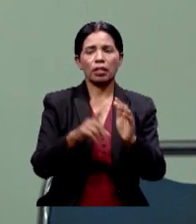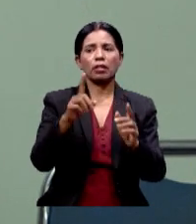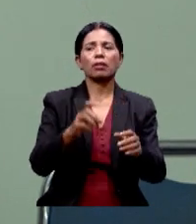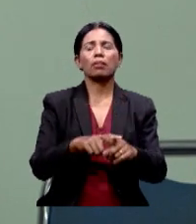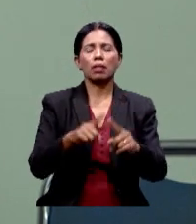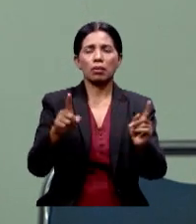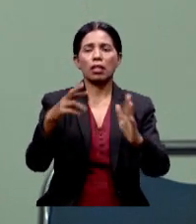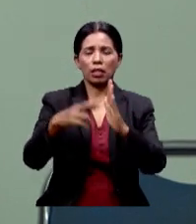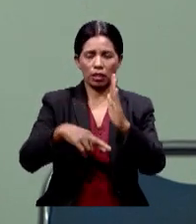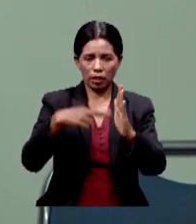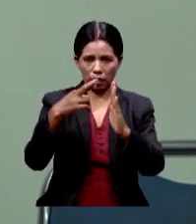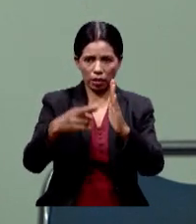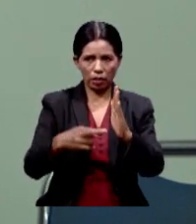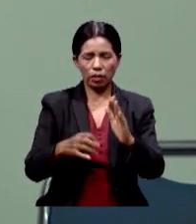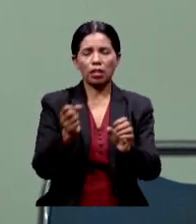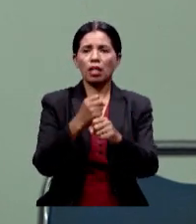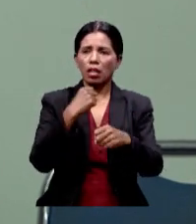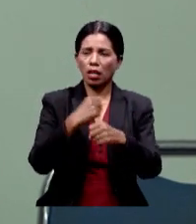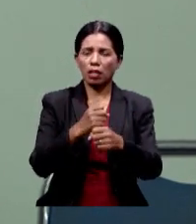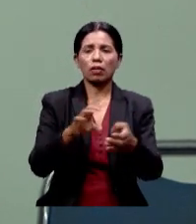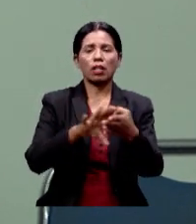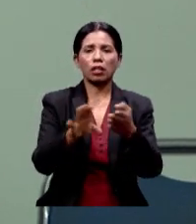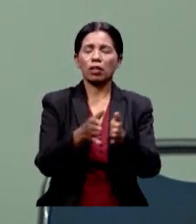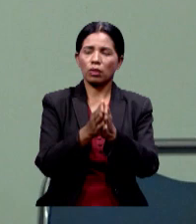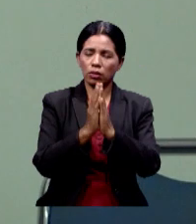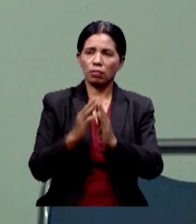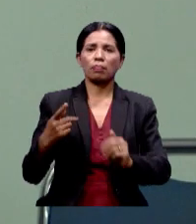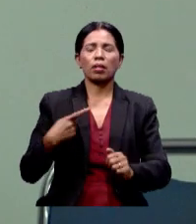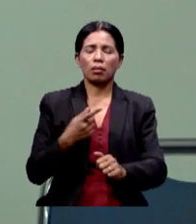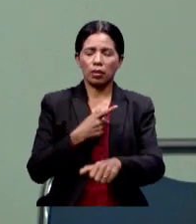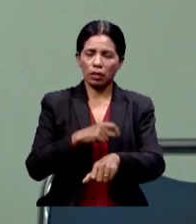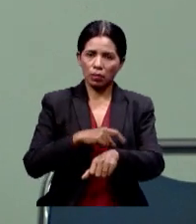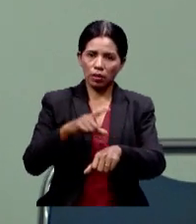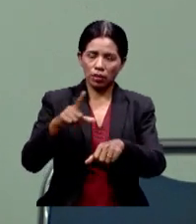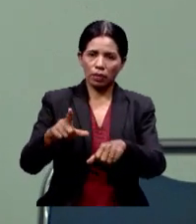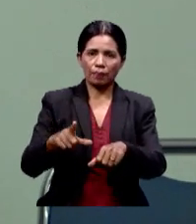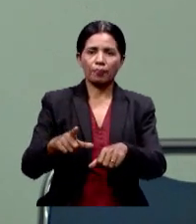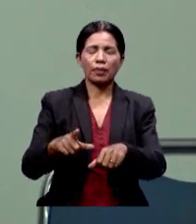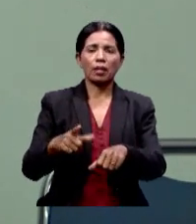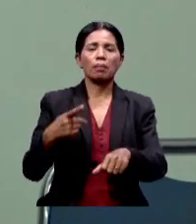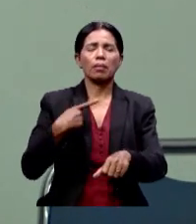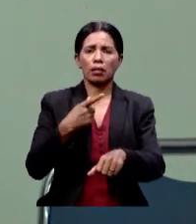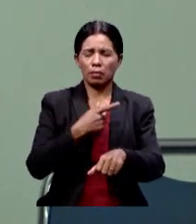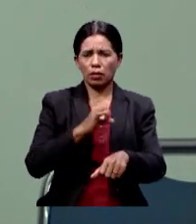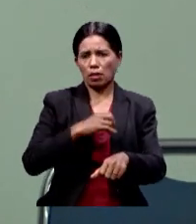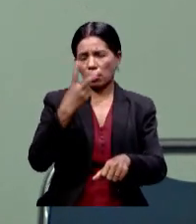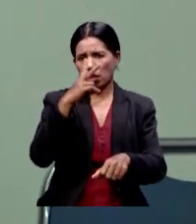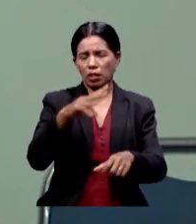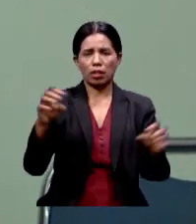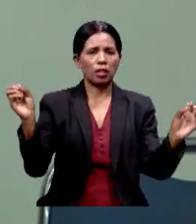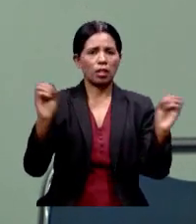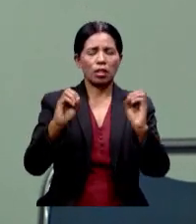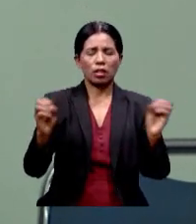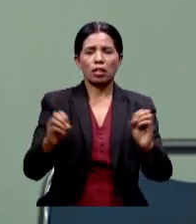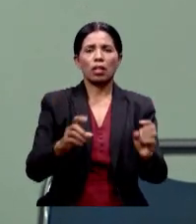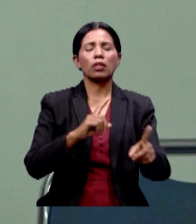regra constitucional, ela pediu para o Parlamento de ela regra. E o Parlamento, ao que até lá é uma razão,